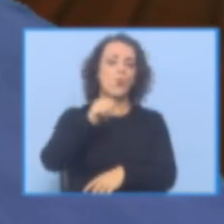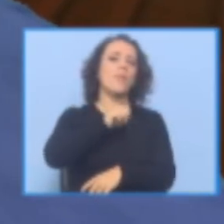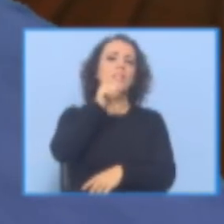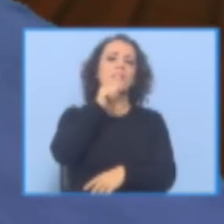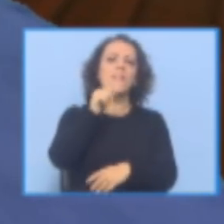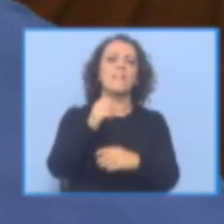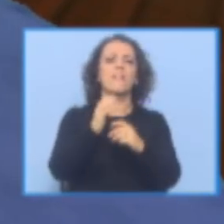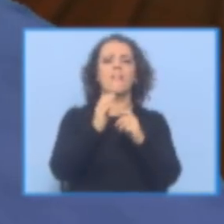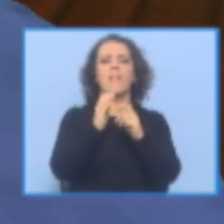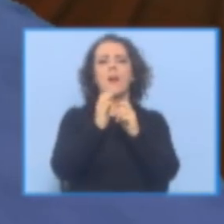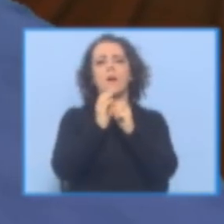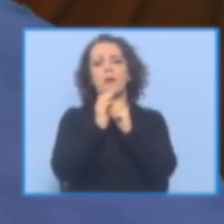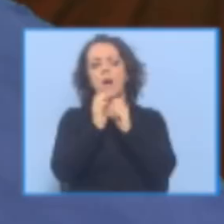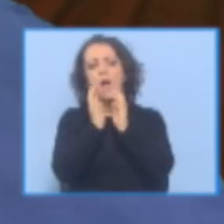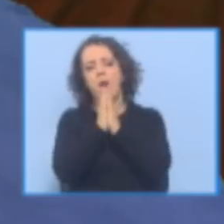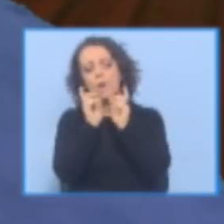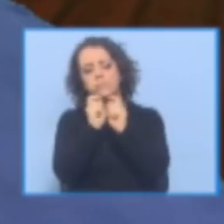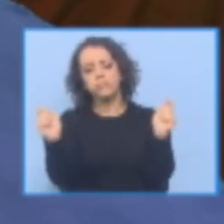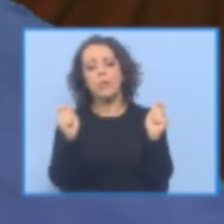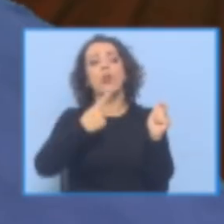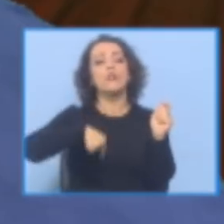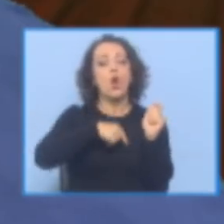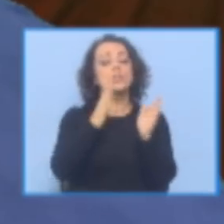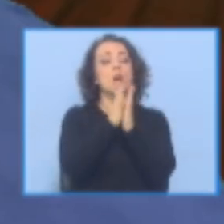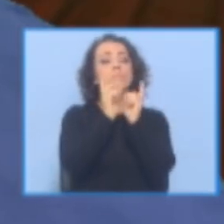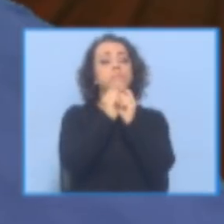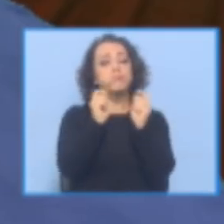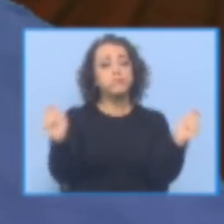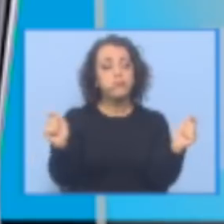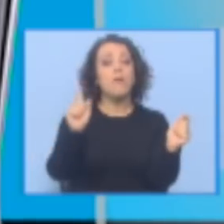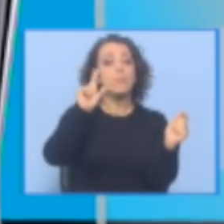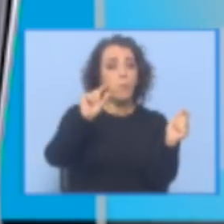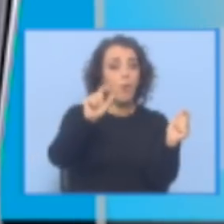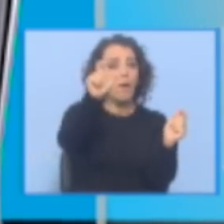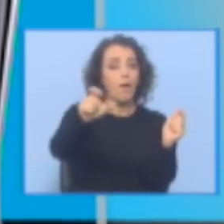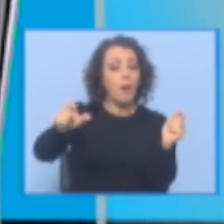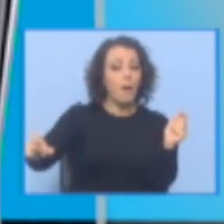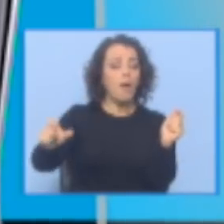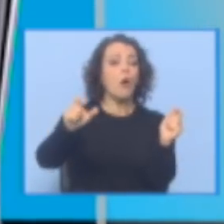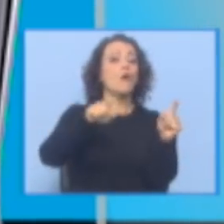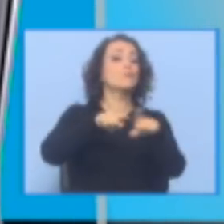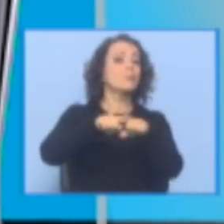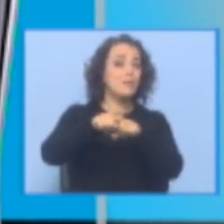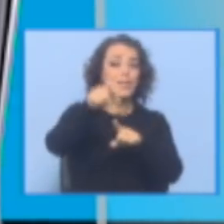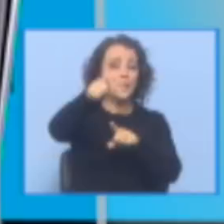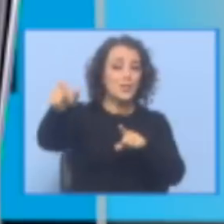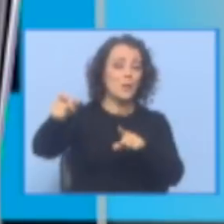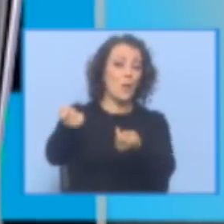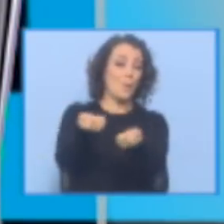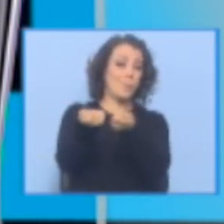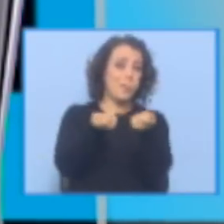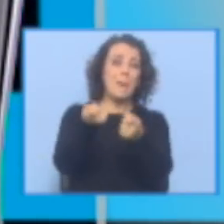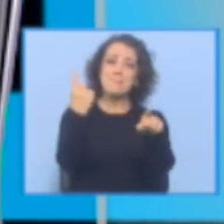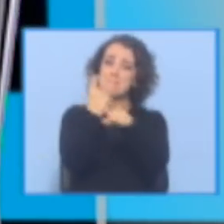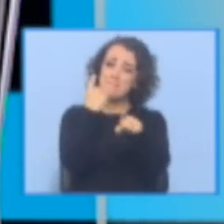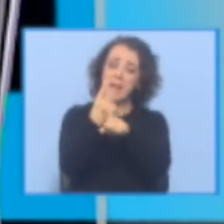a oração dos fiéis, sim, nós rezamos pelos políticos, rezamos por aqueles que nos governam, mesmo nos sítios onde os